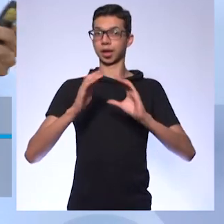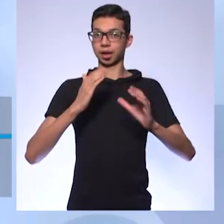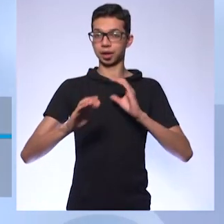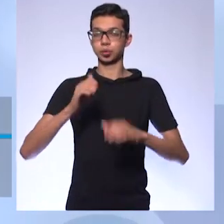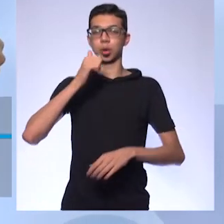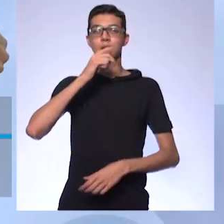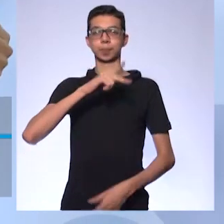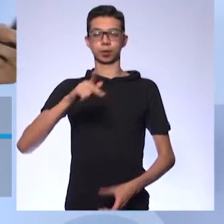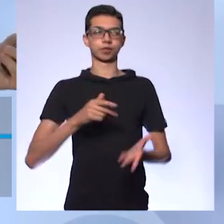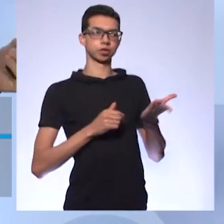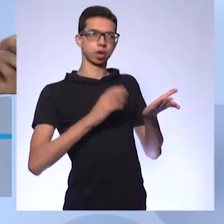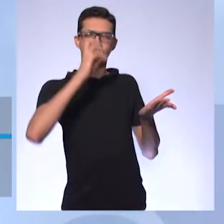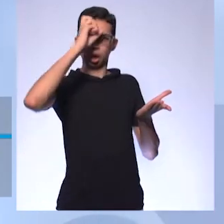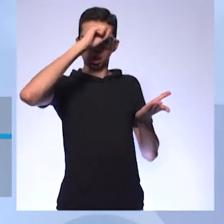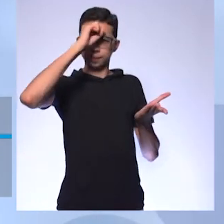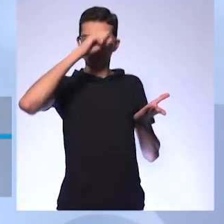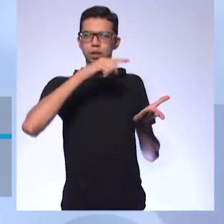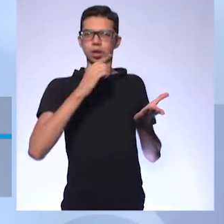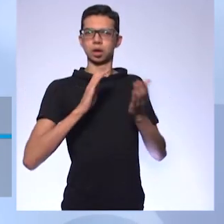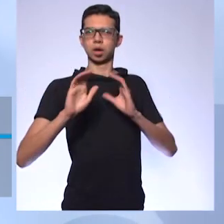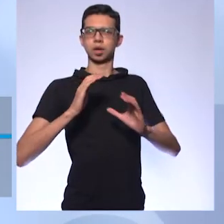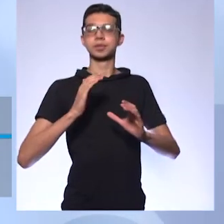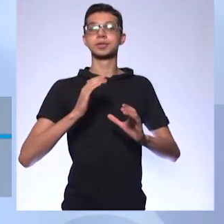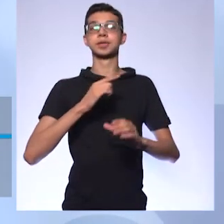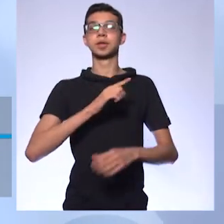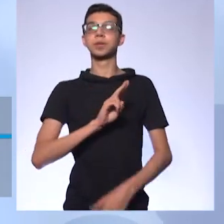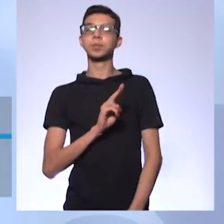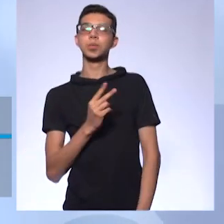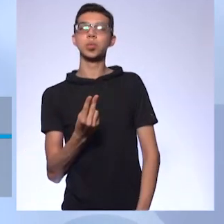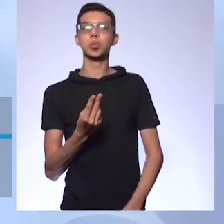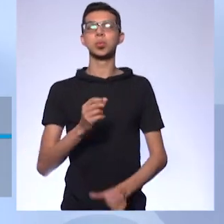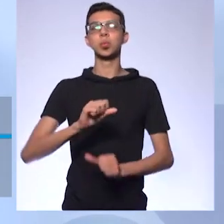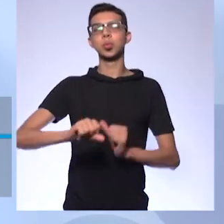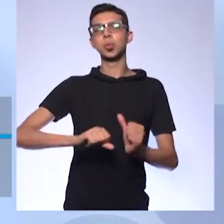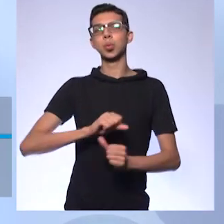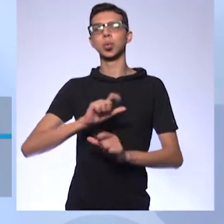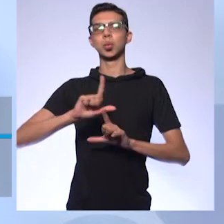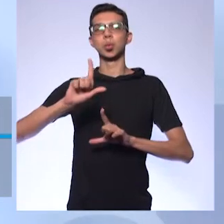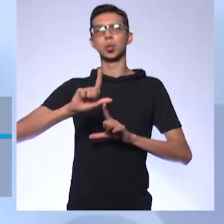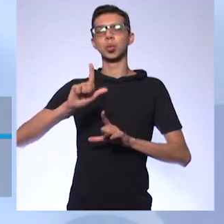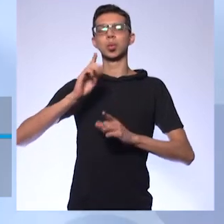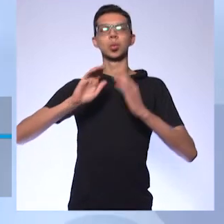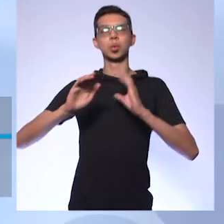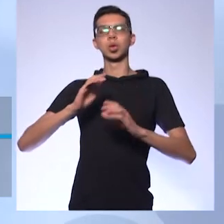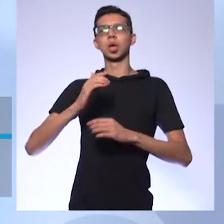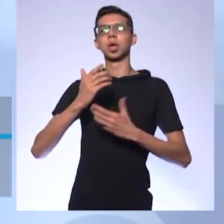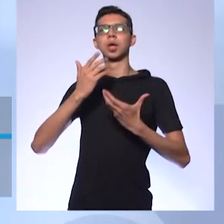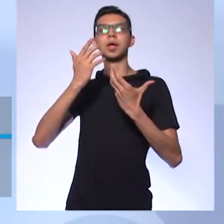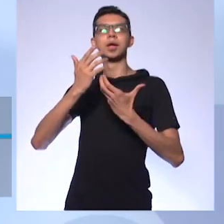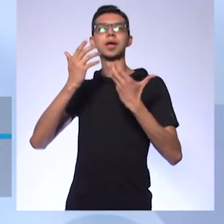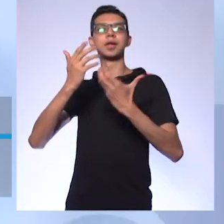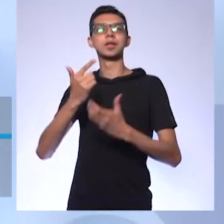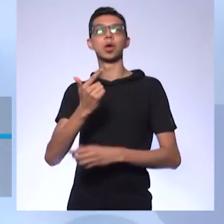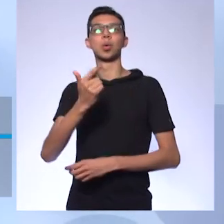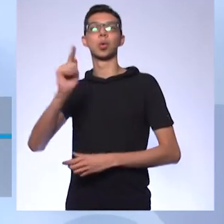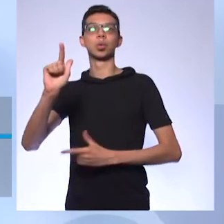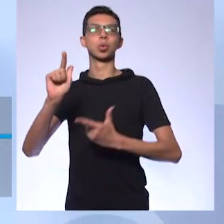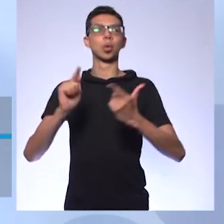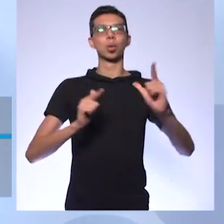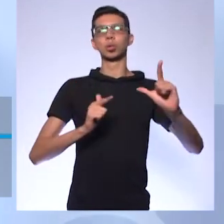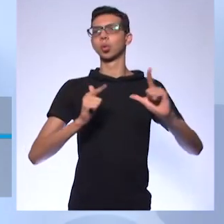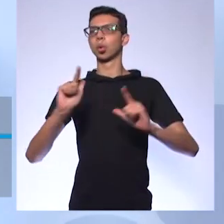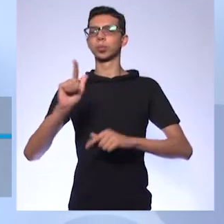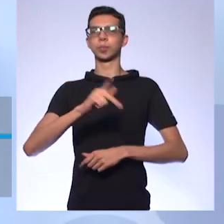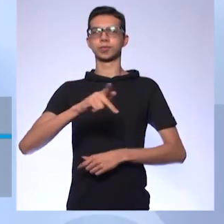aprende, canta, muda um pouquinho a letra, que canta para outra professora, que canta para sua professora, e todo mundo muda um pouquinho a